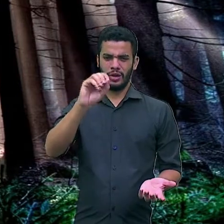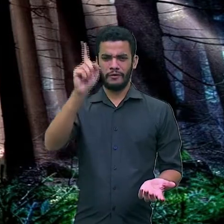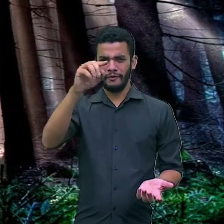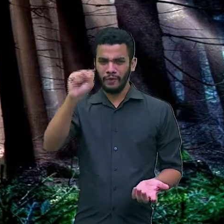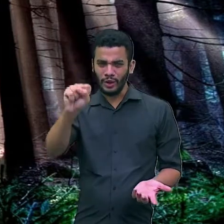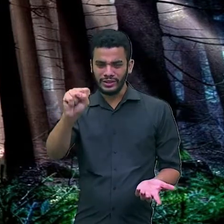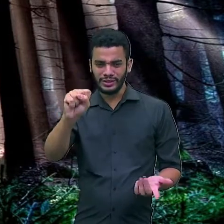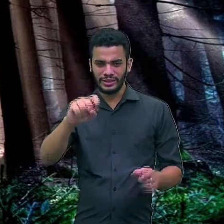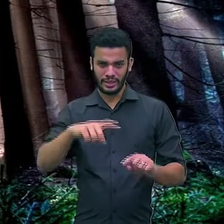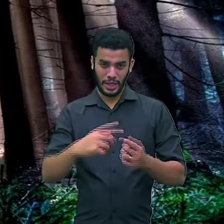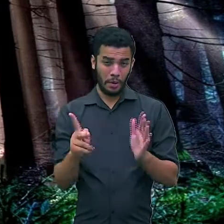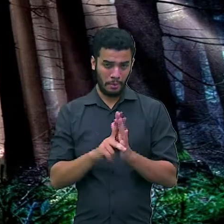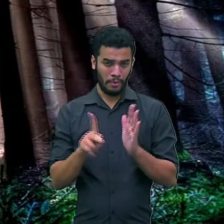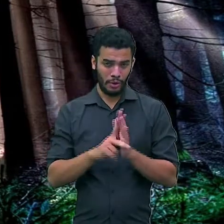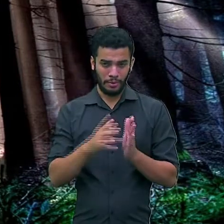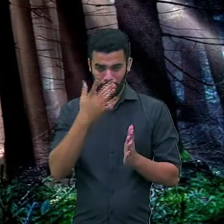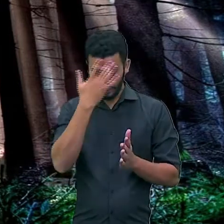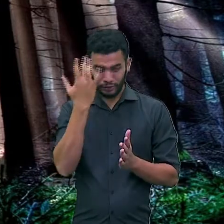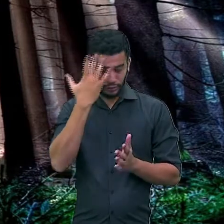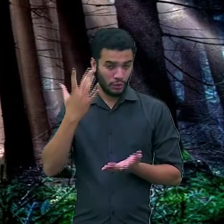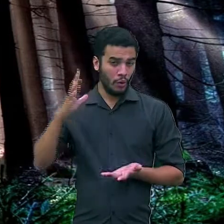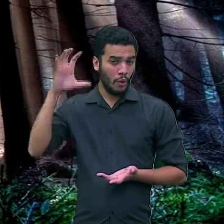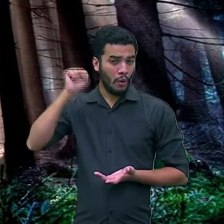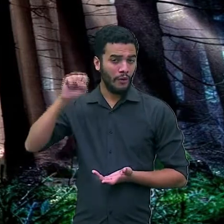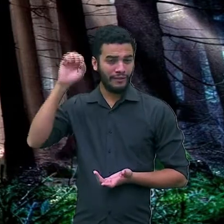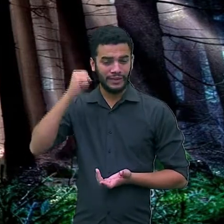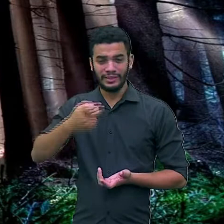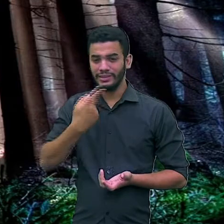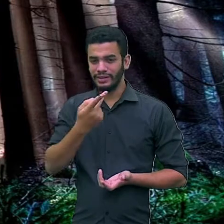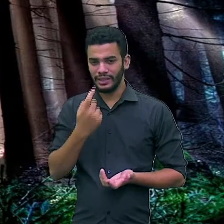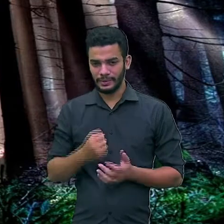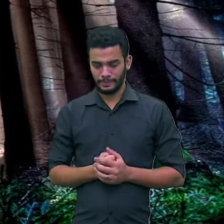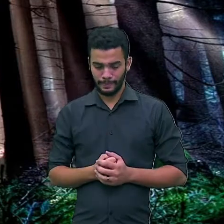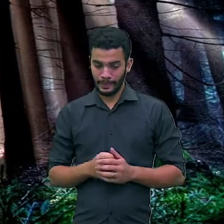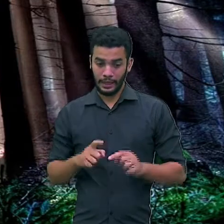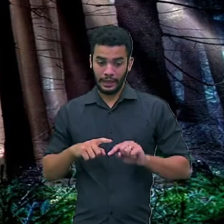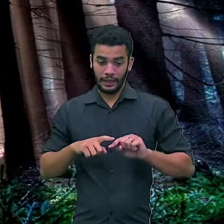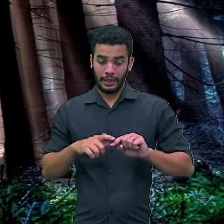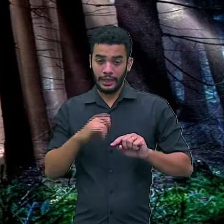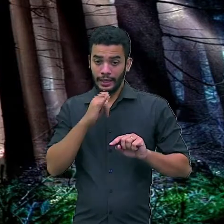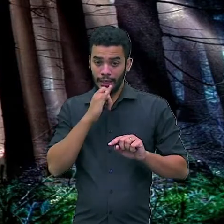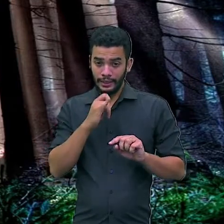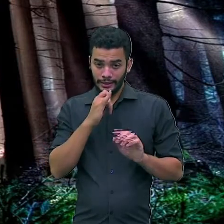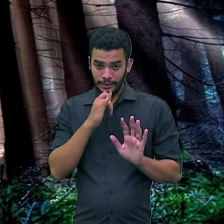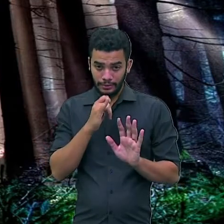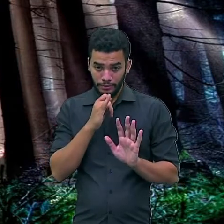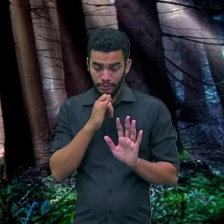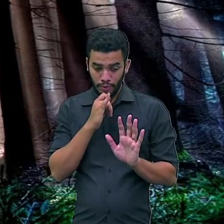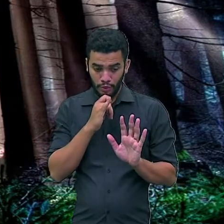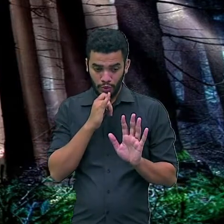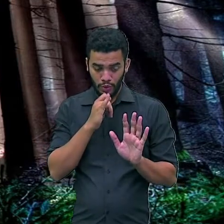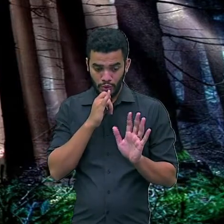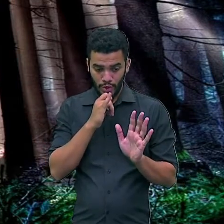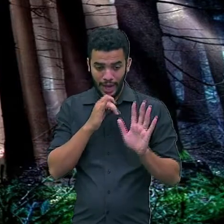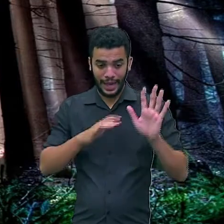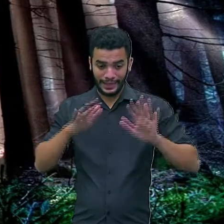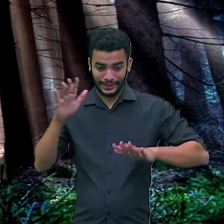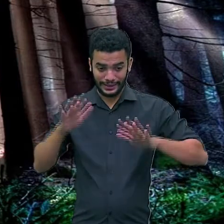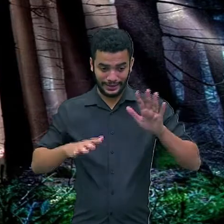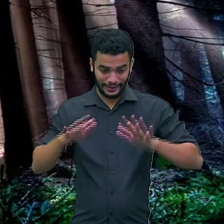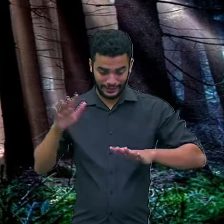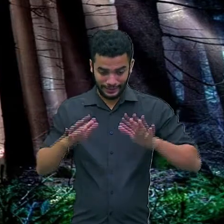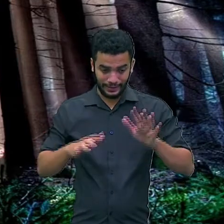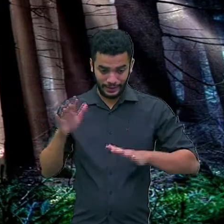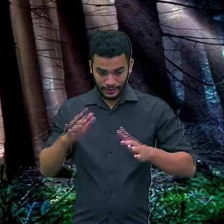muito utilizadas. Vejam bem, eu não estou falando que elas não são usadas, mas que